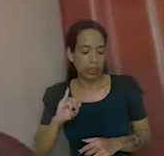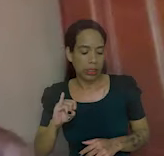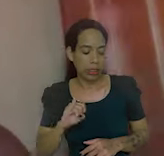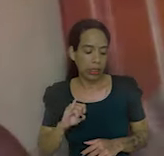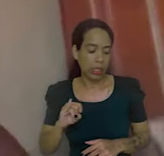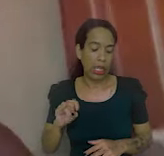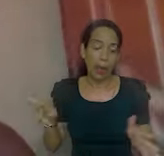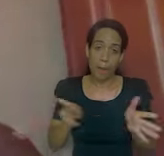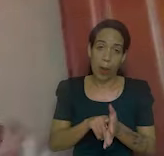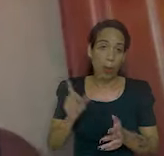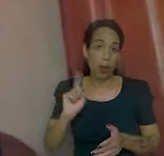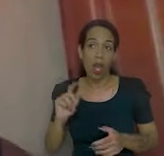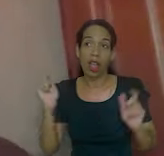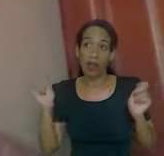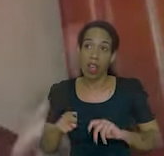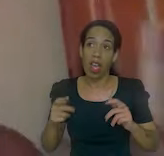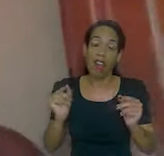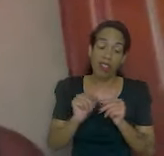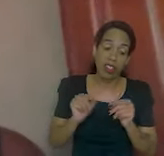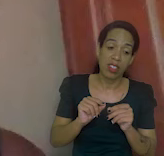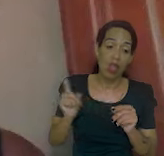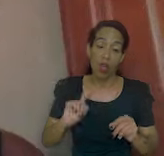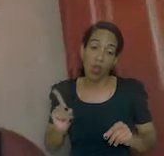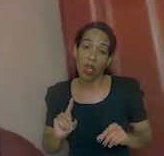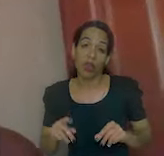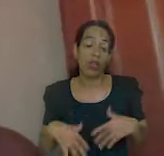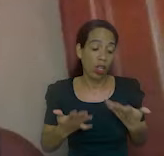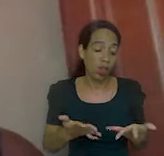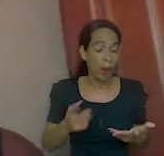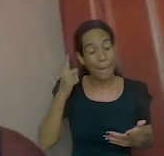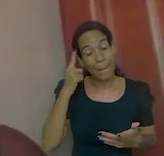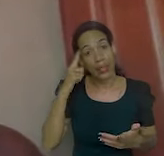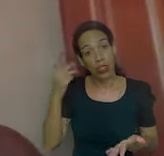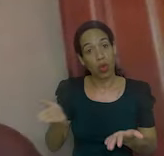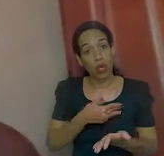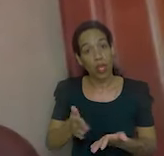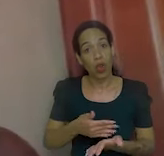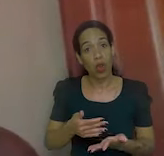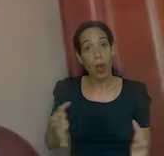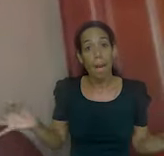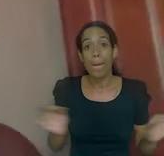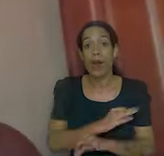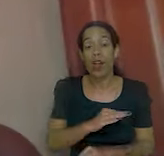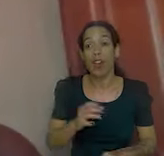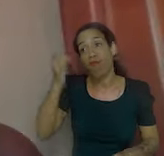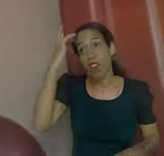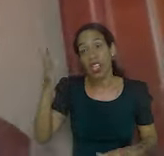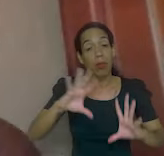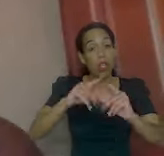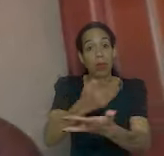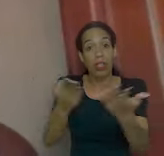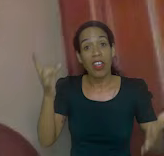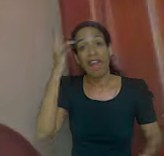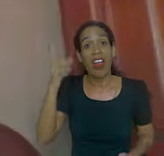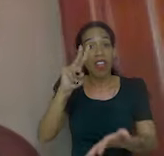se é da nossa competência, se não é, o que pode pleitear, o que não pode pleitear, porque quando a gente pensou no livro, a gente pensou no livro prático mesmo, para todo mundo, e de